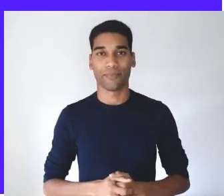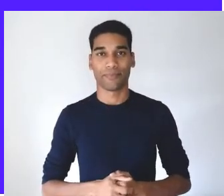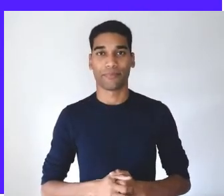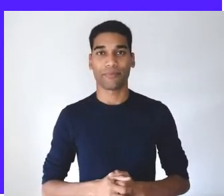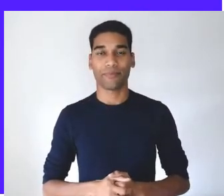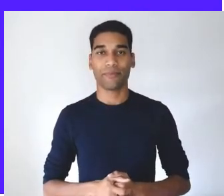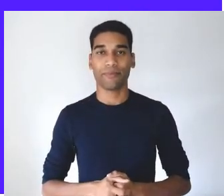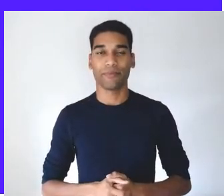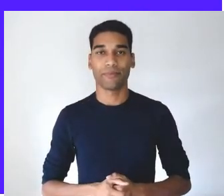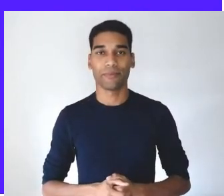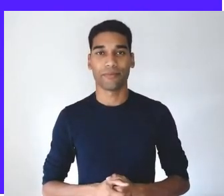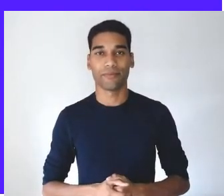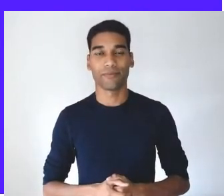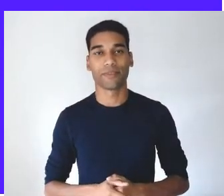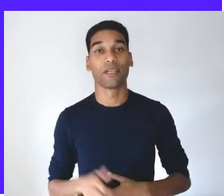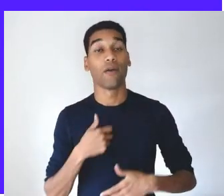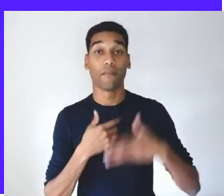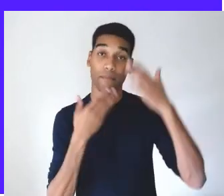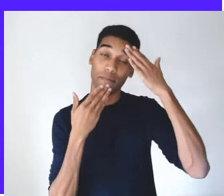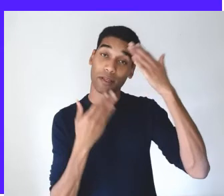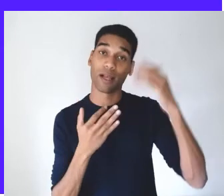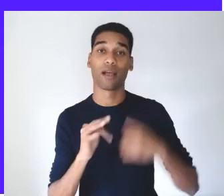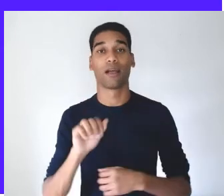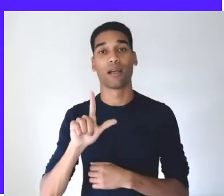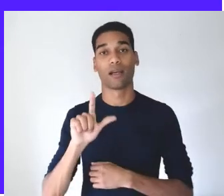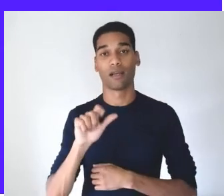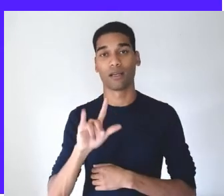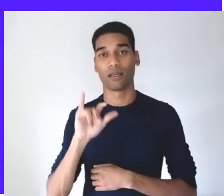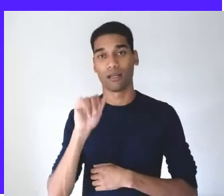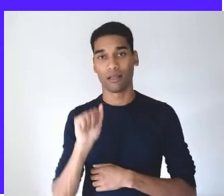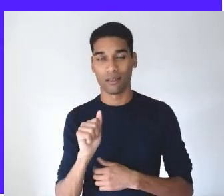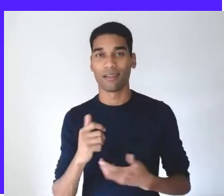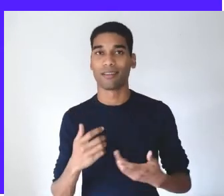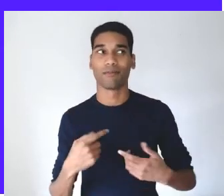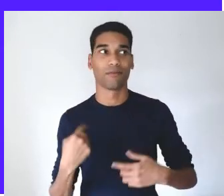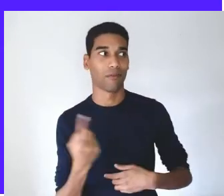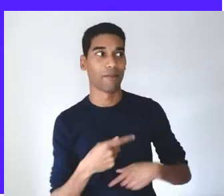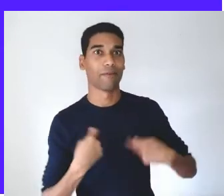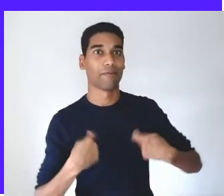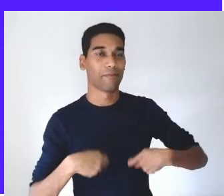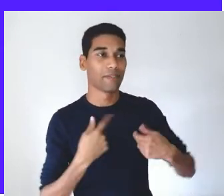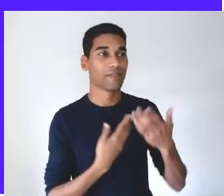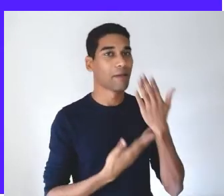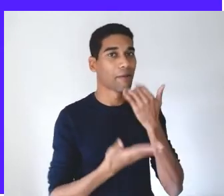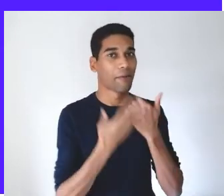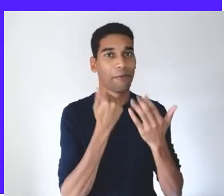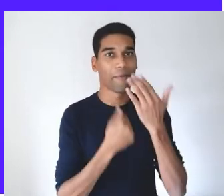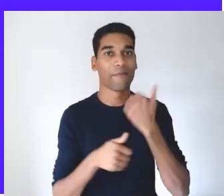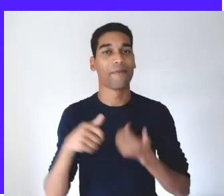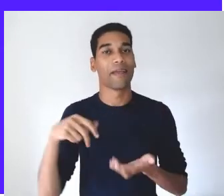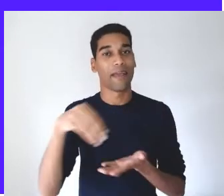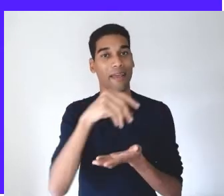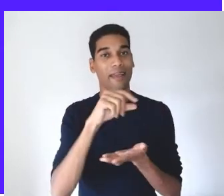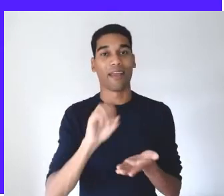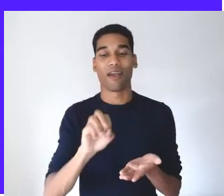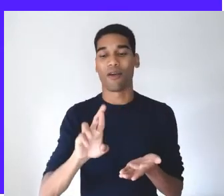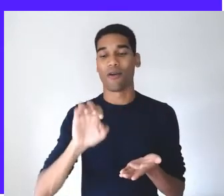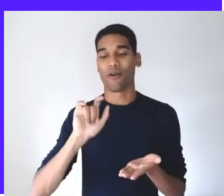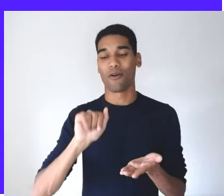Obrigado, Flávia. Vamos ter que encomendar bastante orégano por aí, né? Porque tá faltando, né?